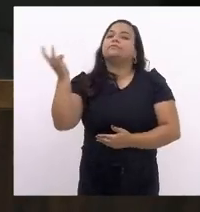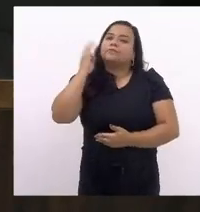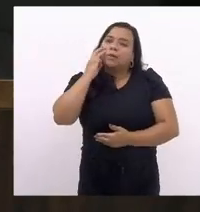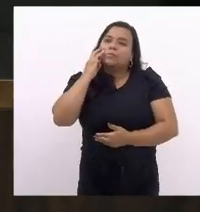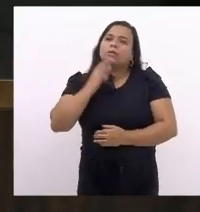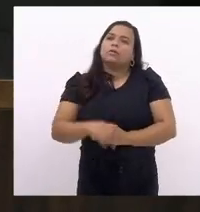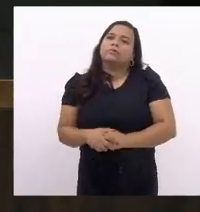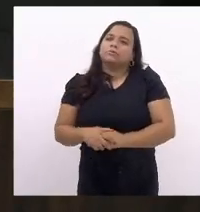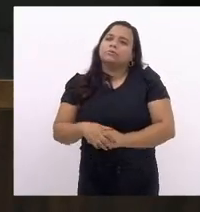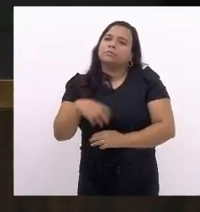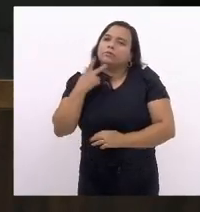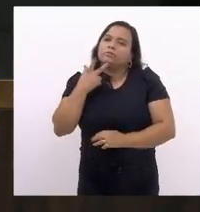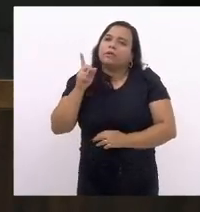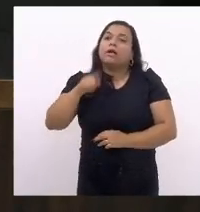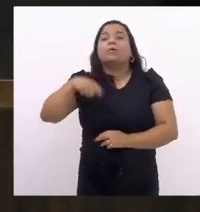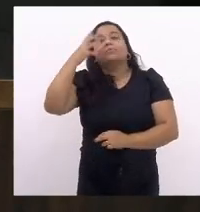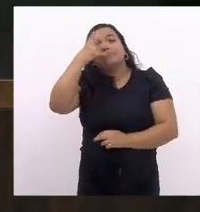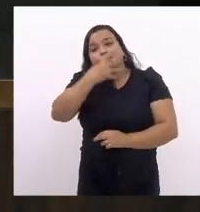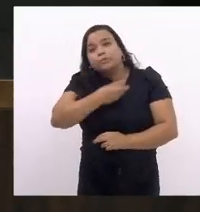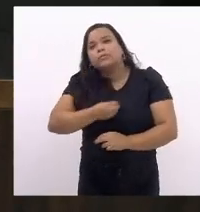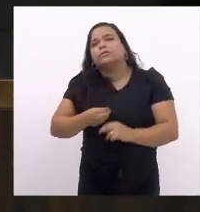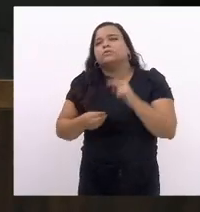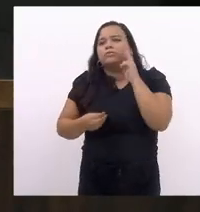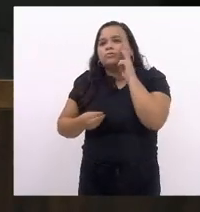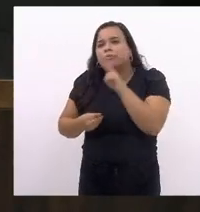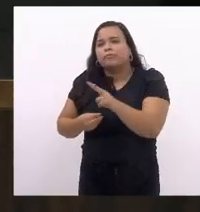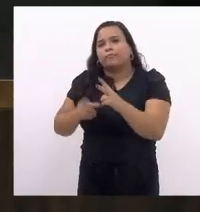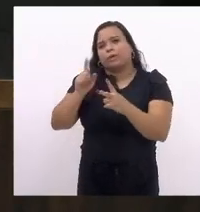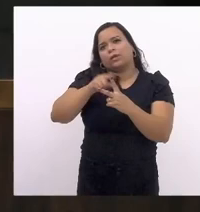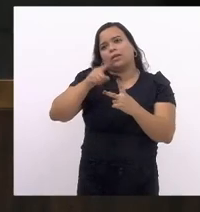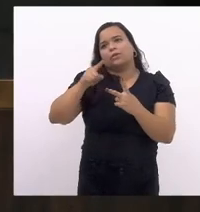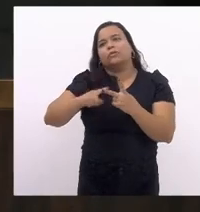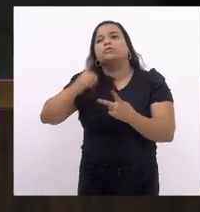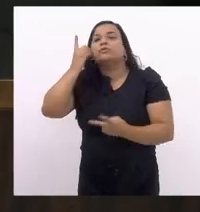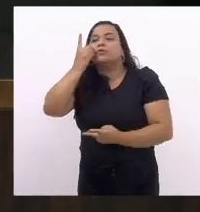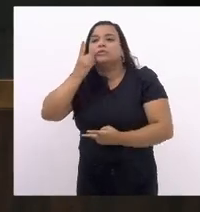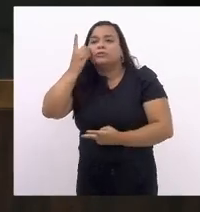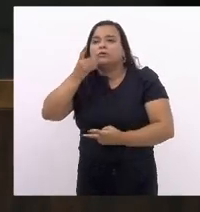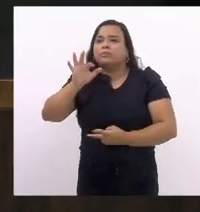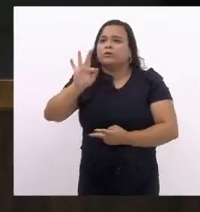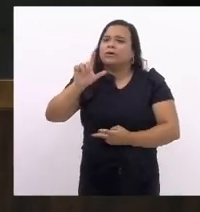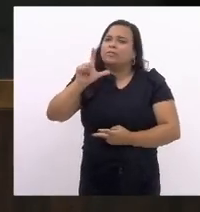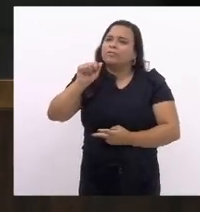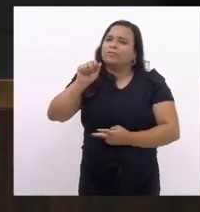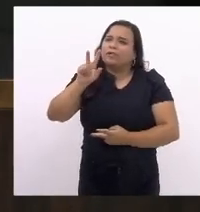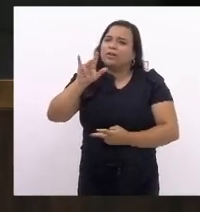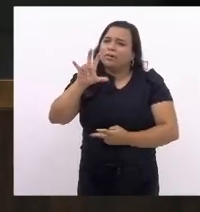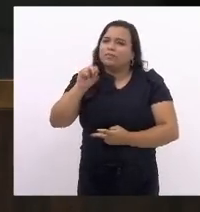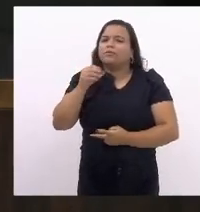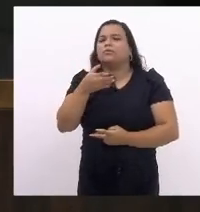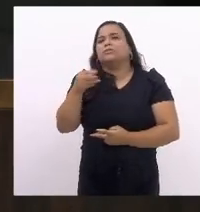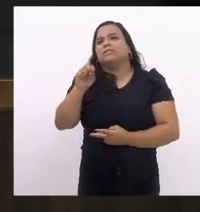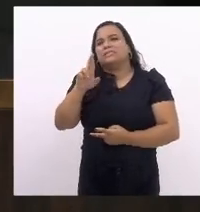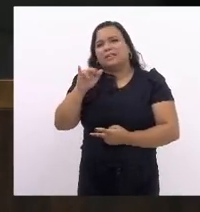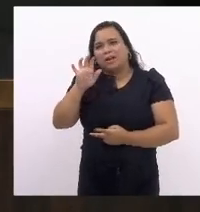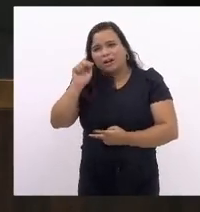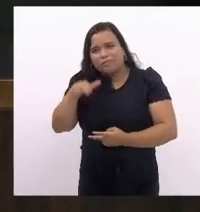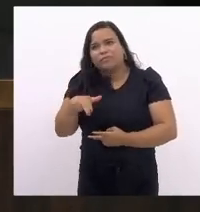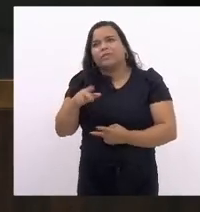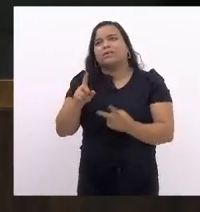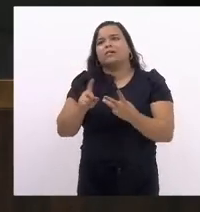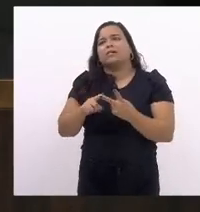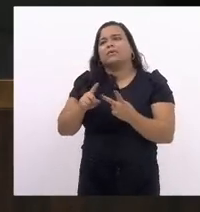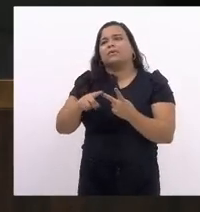que é lindo de ver os dois deputados, Flávio Serafini e Rodrigo Amorim,